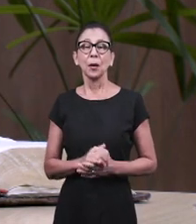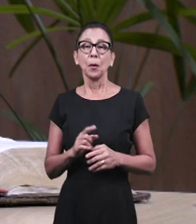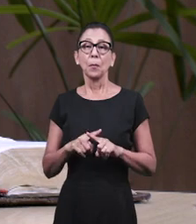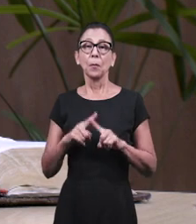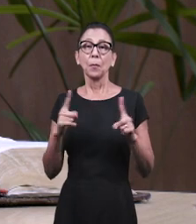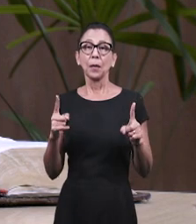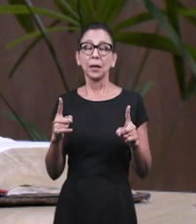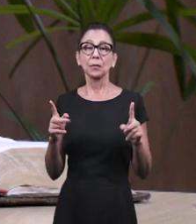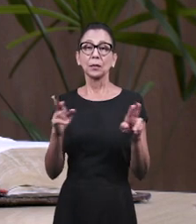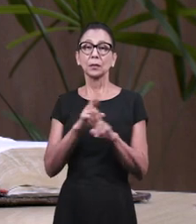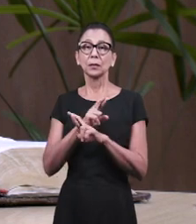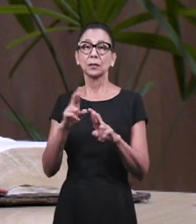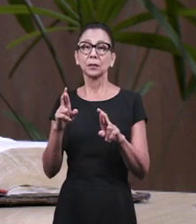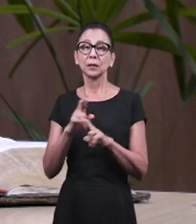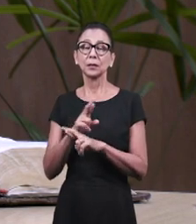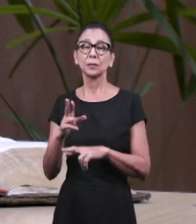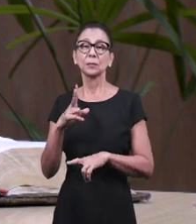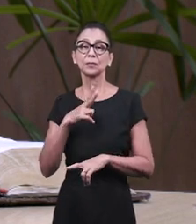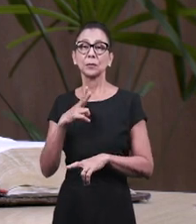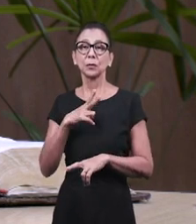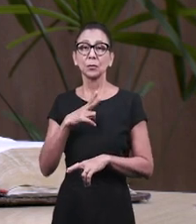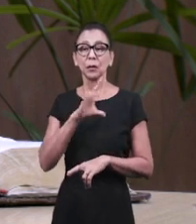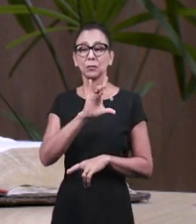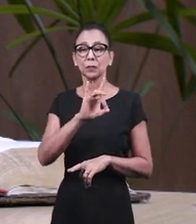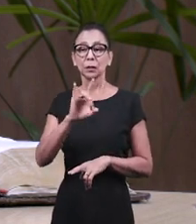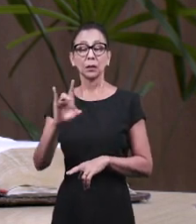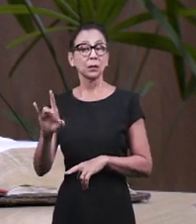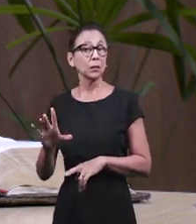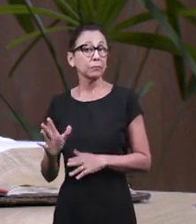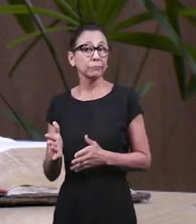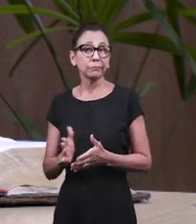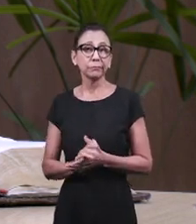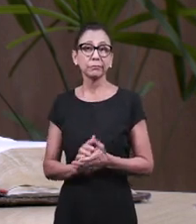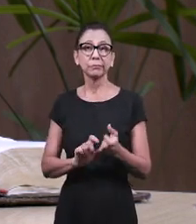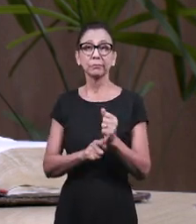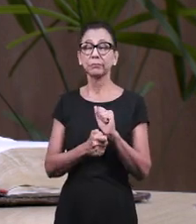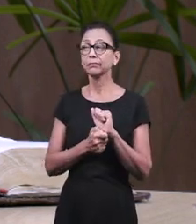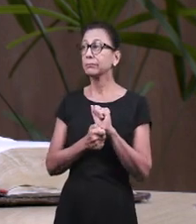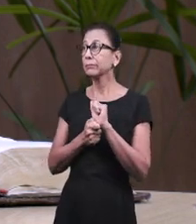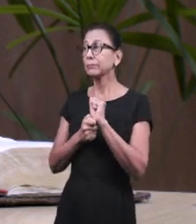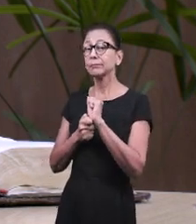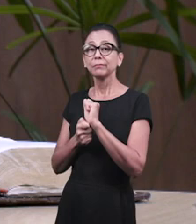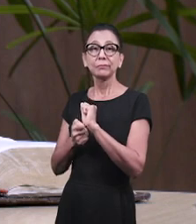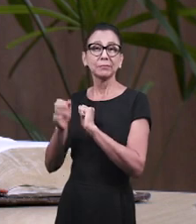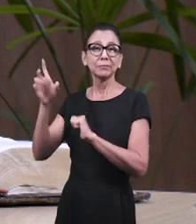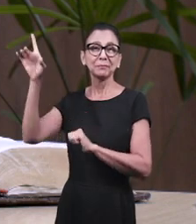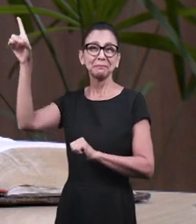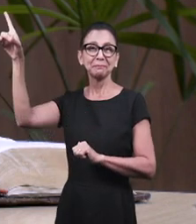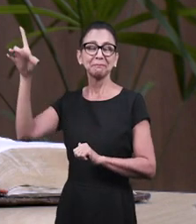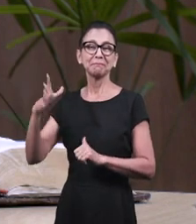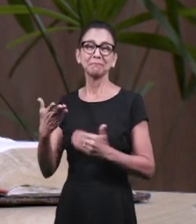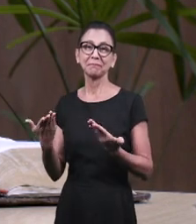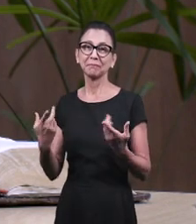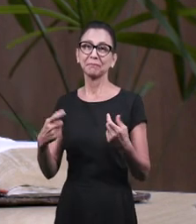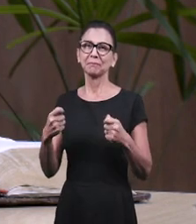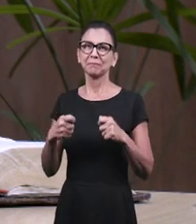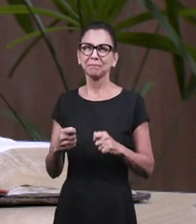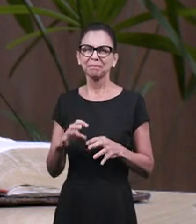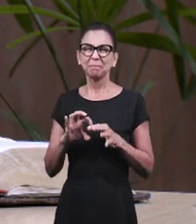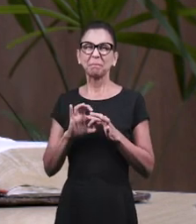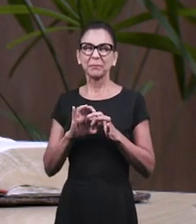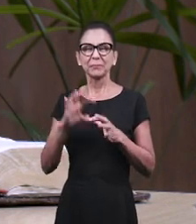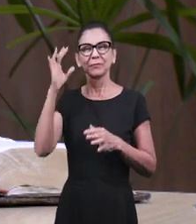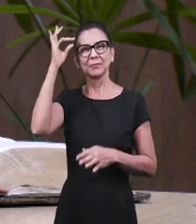do servo, que não se aplica ao geral. Então são segredos de Deus. Isso é você estar em espírito, né, pastor